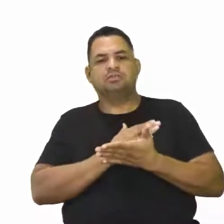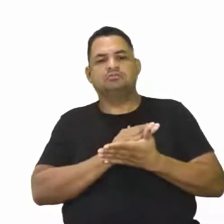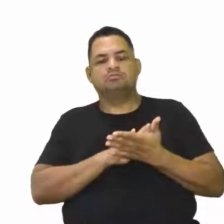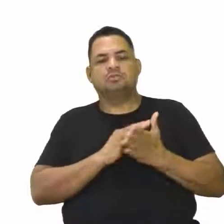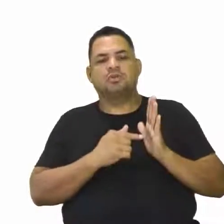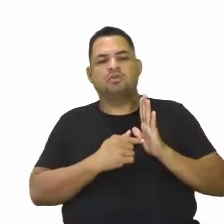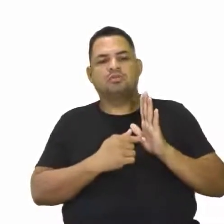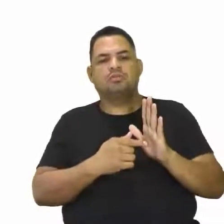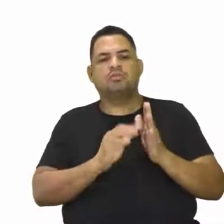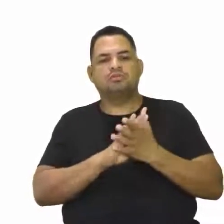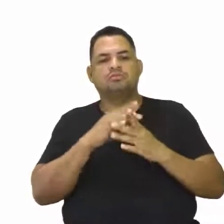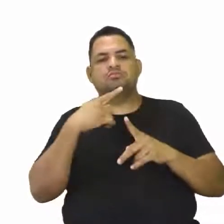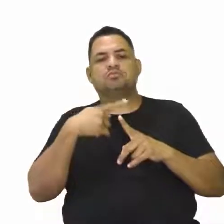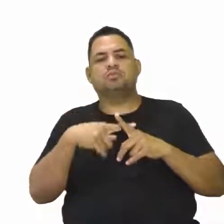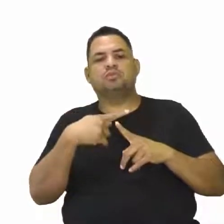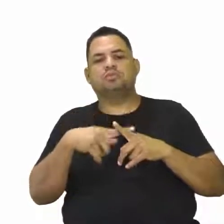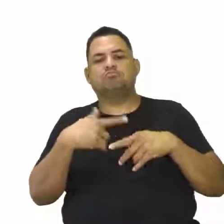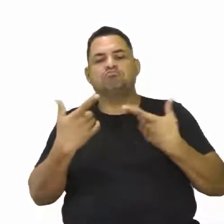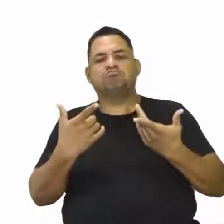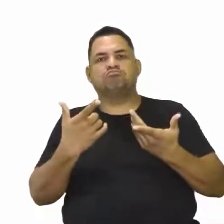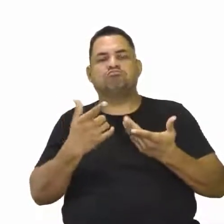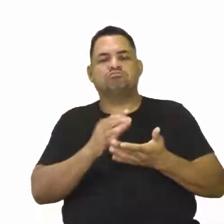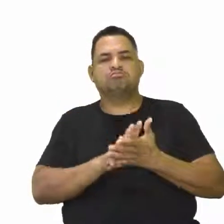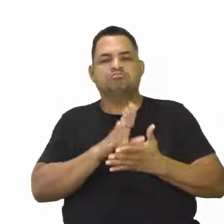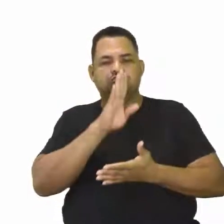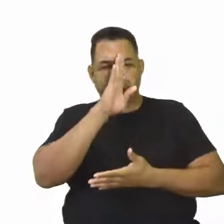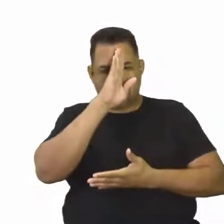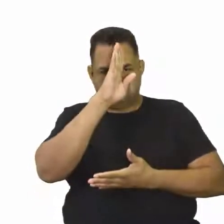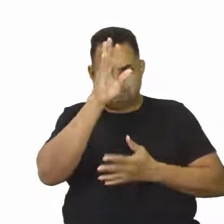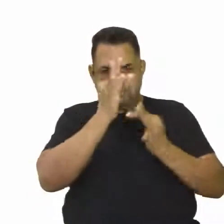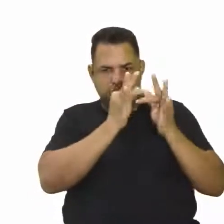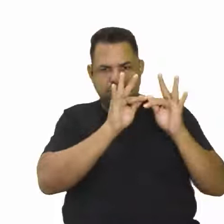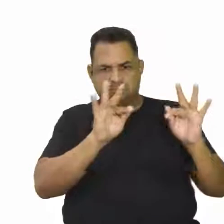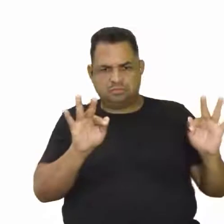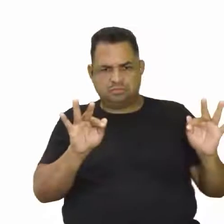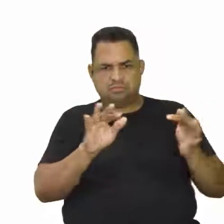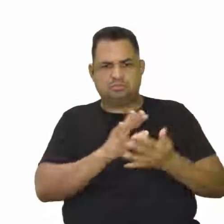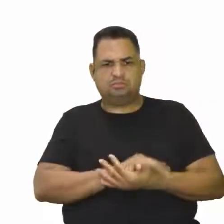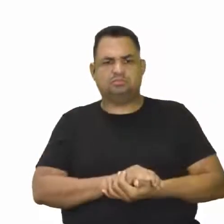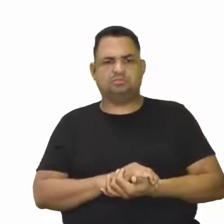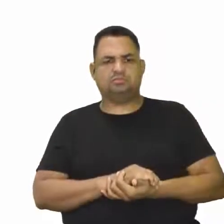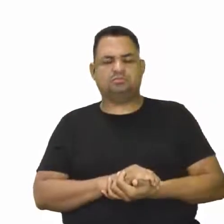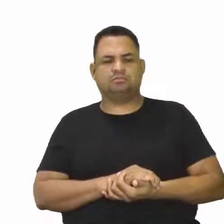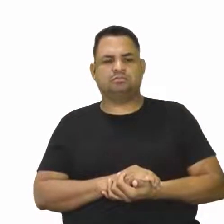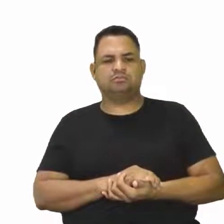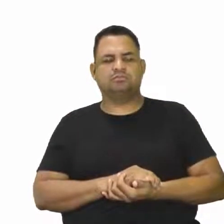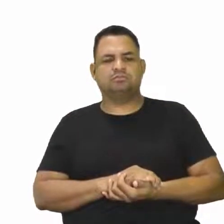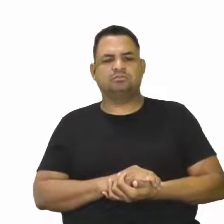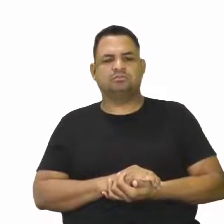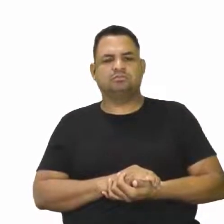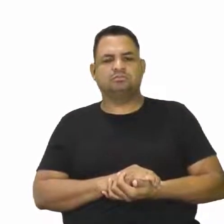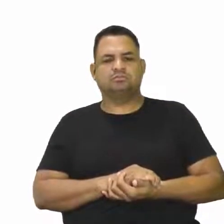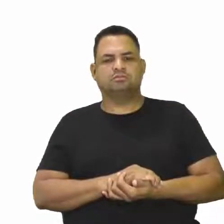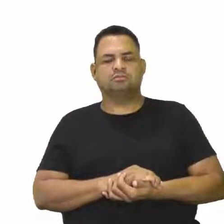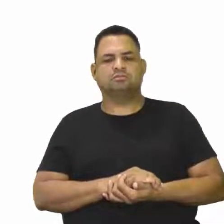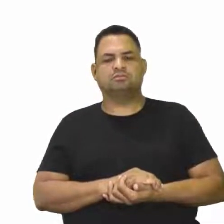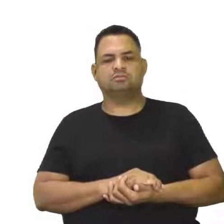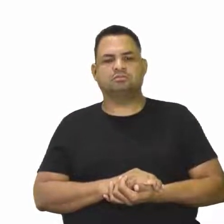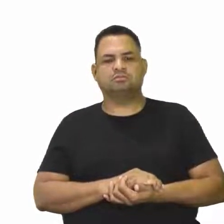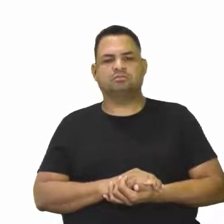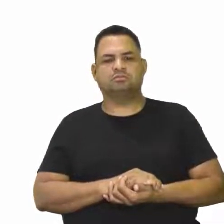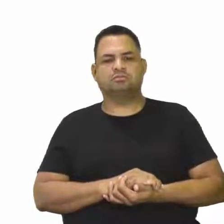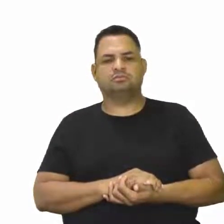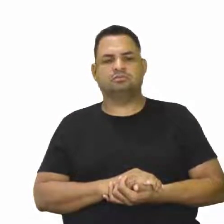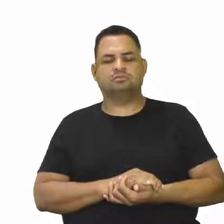Expressam causa ou motivo da oração principal. Não me surpreendeu lo dicho, puesto